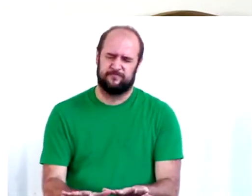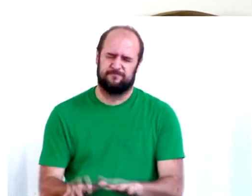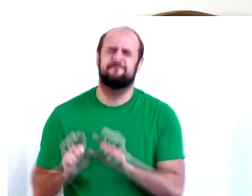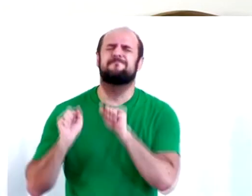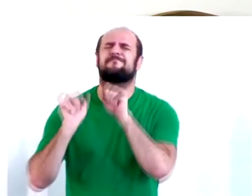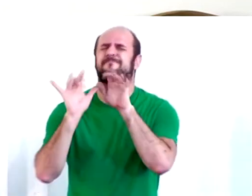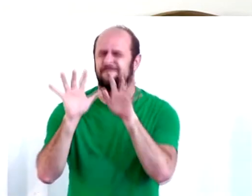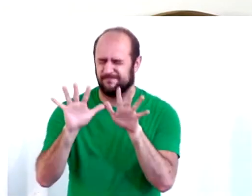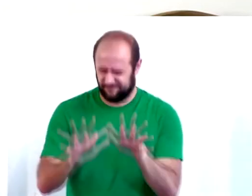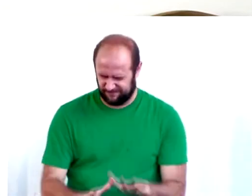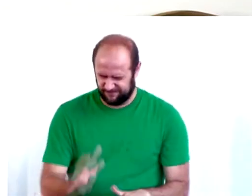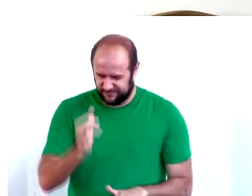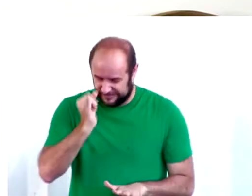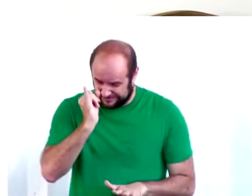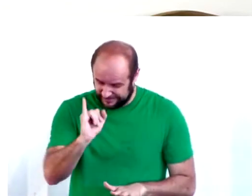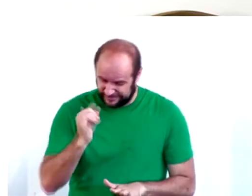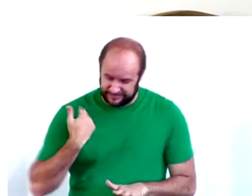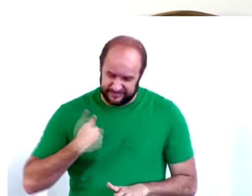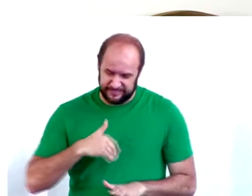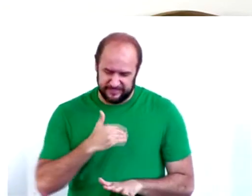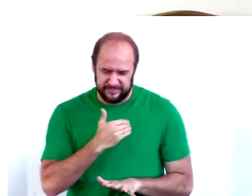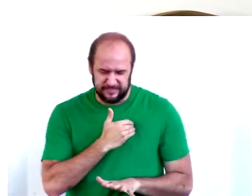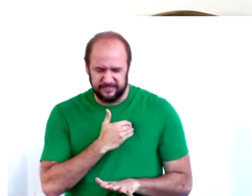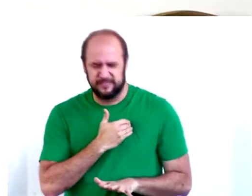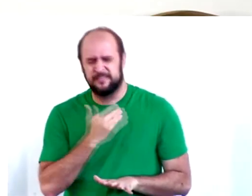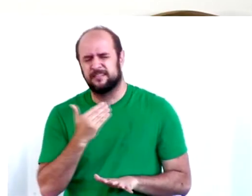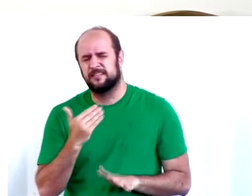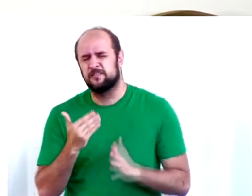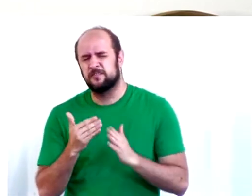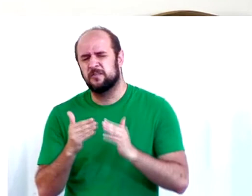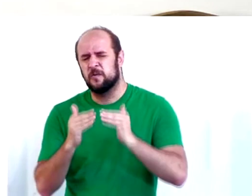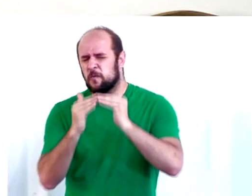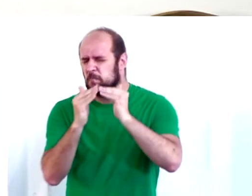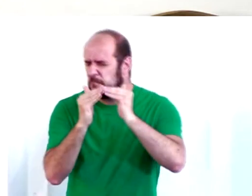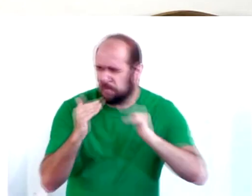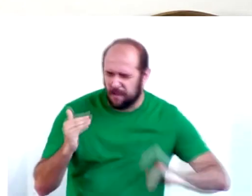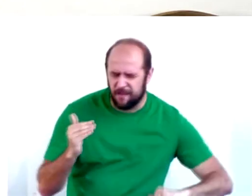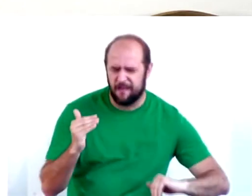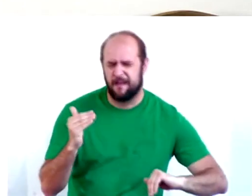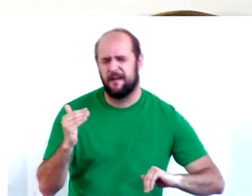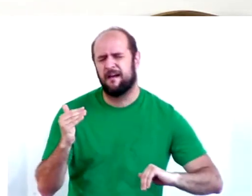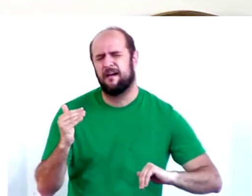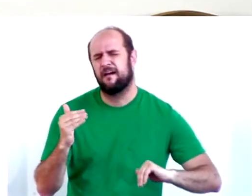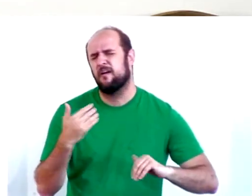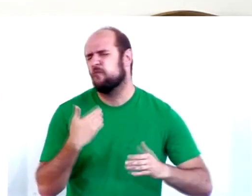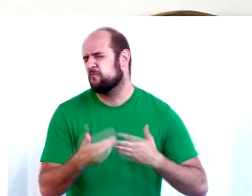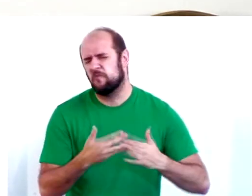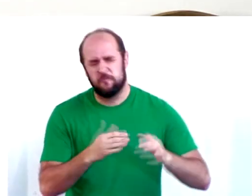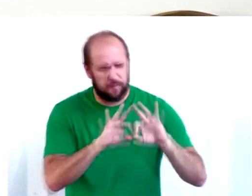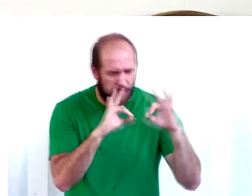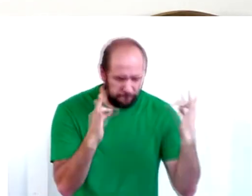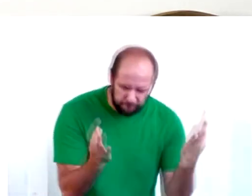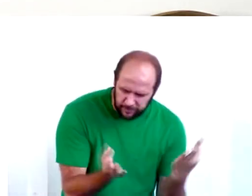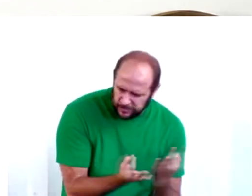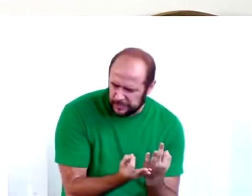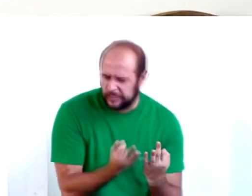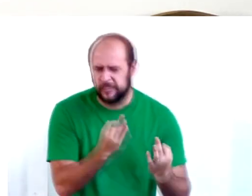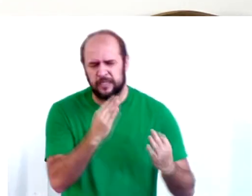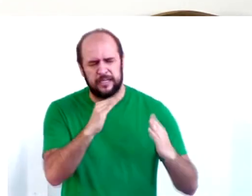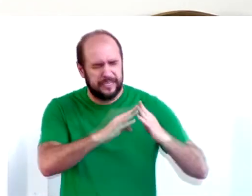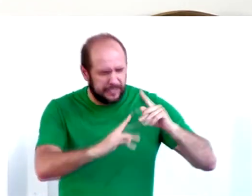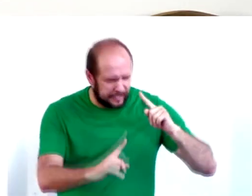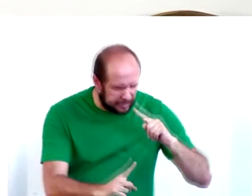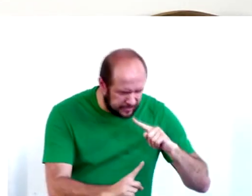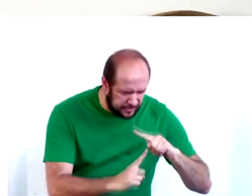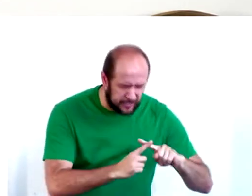abençoa-nos. Se porventura estivermos descumprindo acordos firmados, seja no âmbito familiar, seja no âmbito